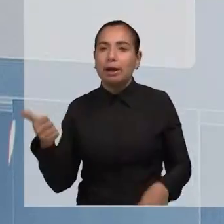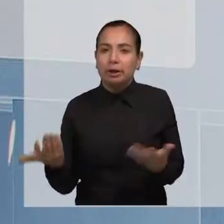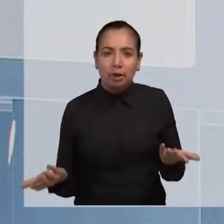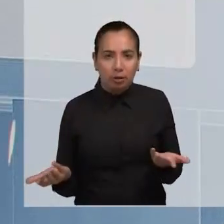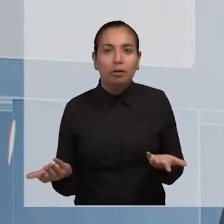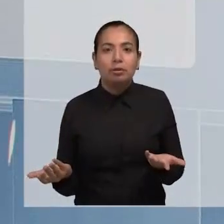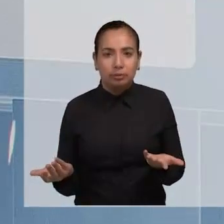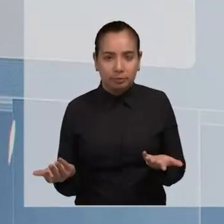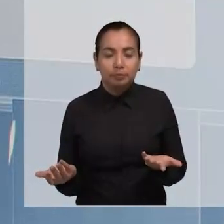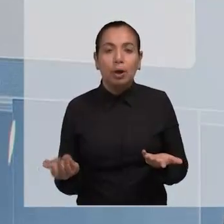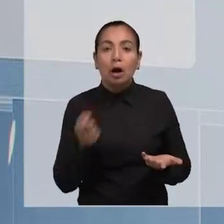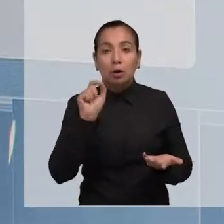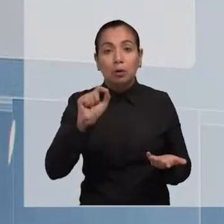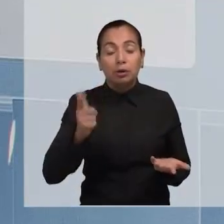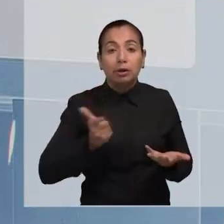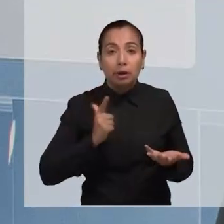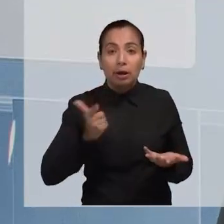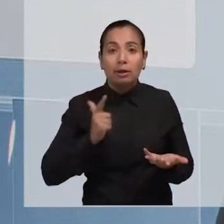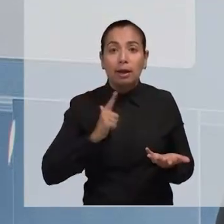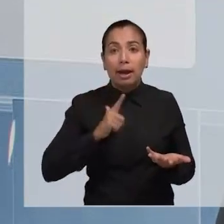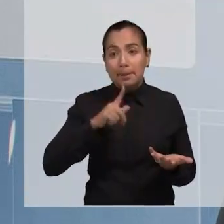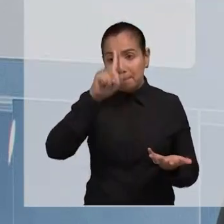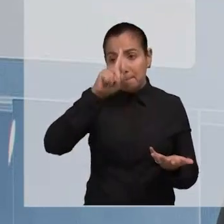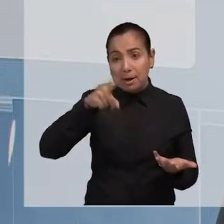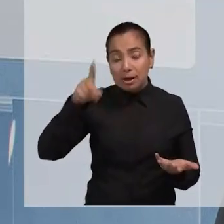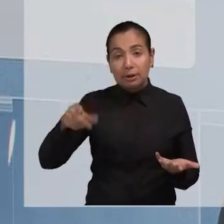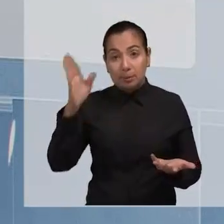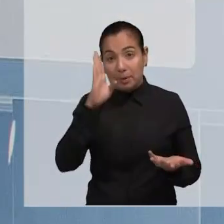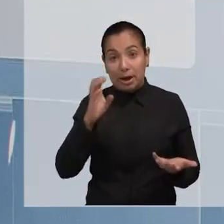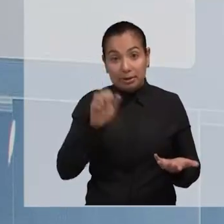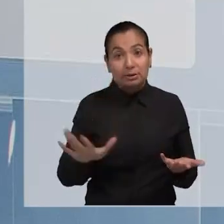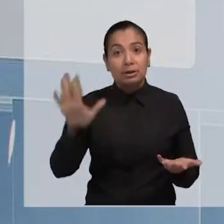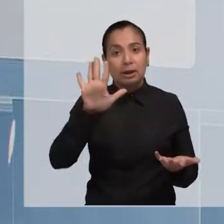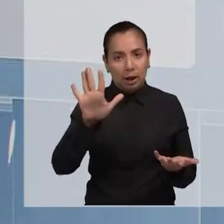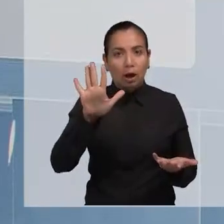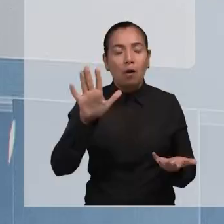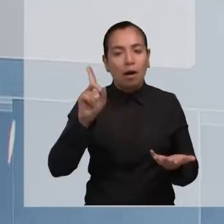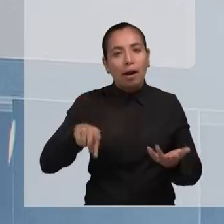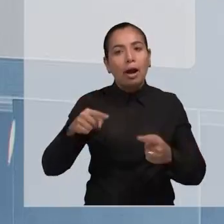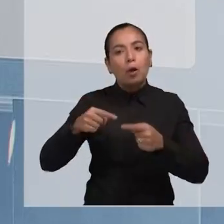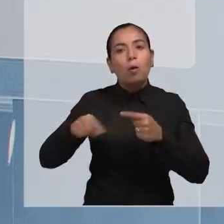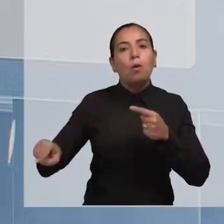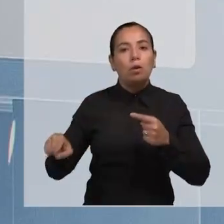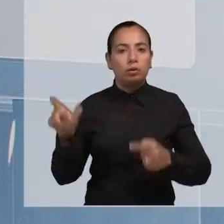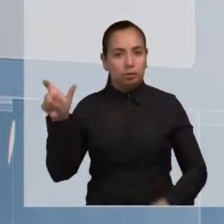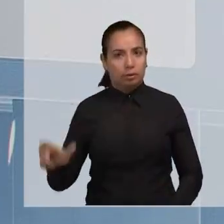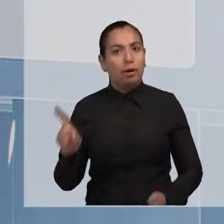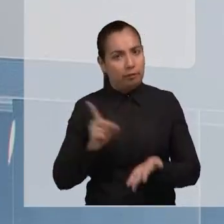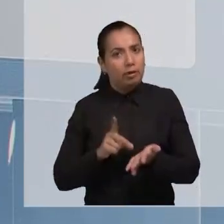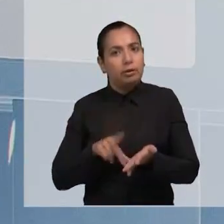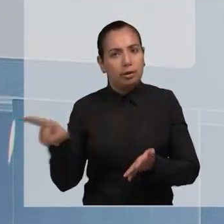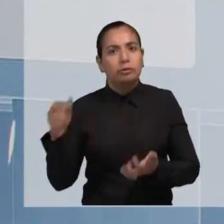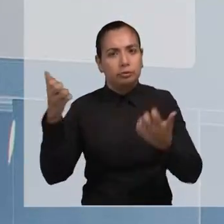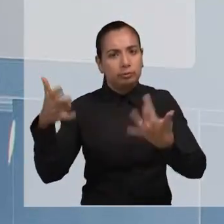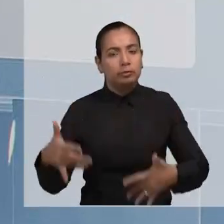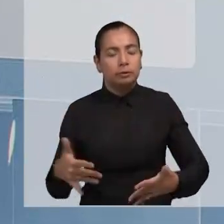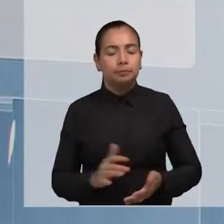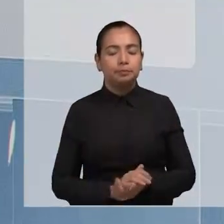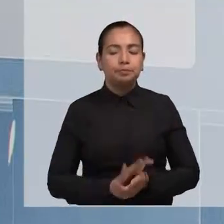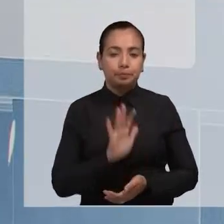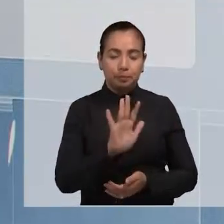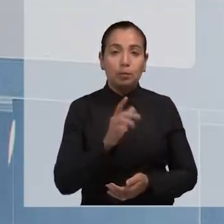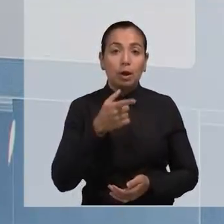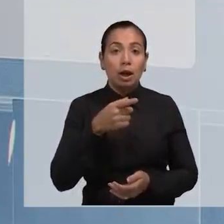O baronato que ele chama é quem manda nesse país hoje é contra ele. Isso é verdade que ele está falando. Na última... É verdade. Na última